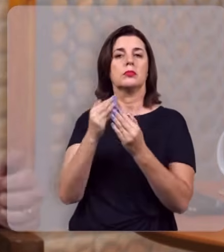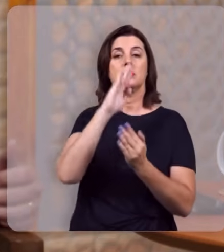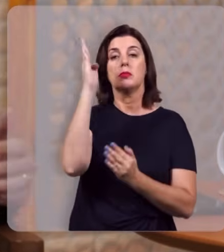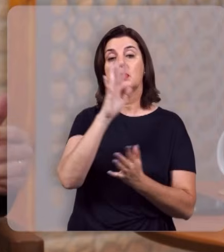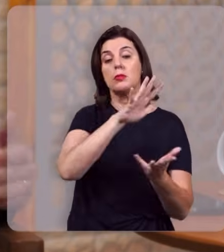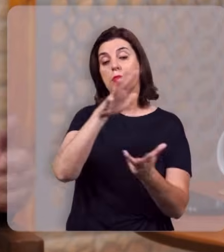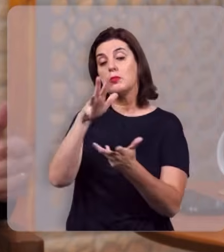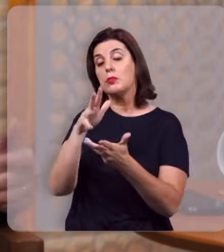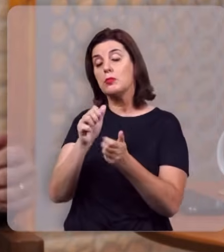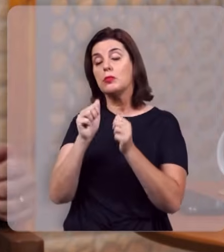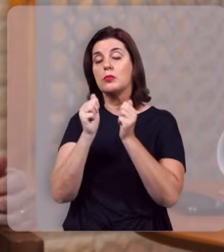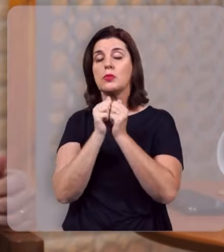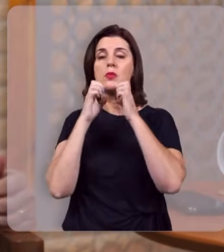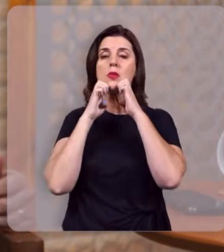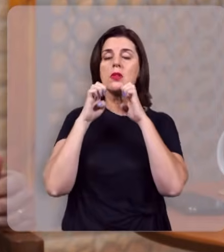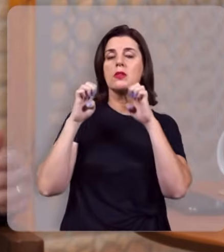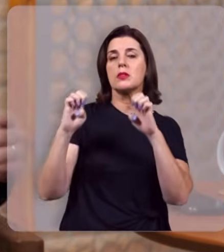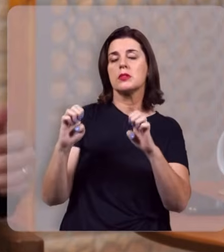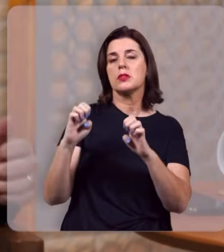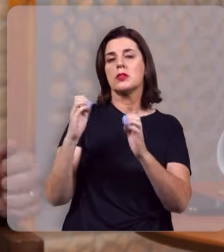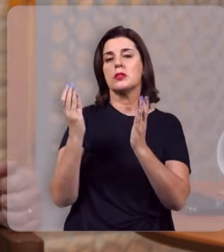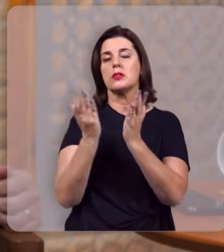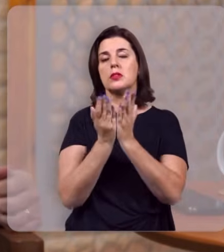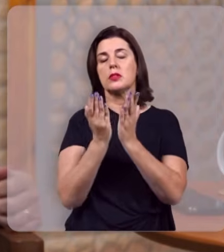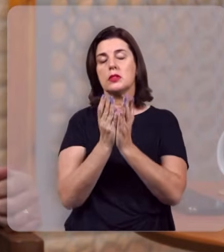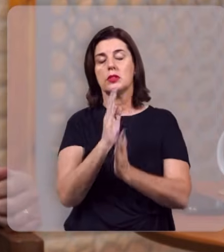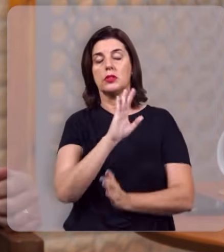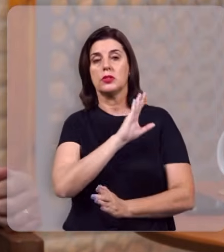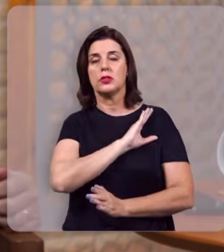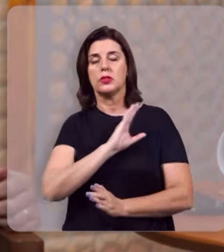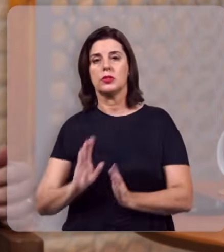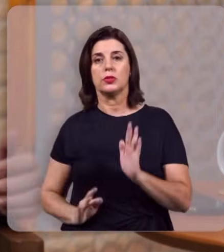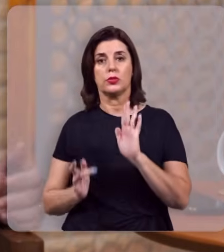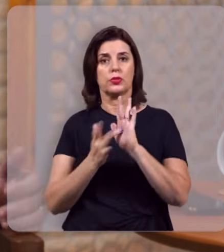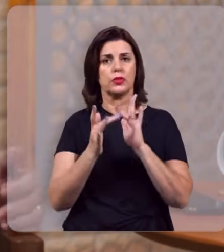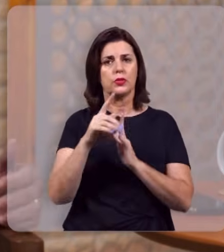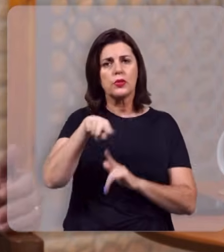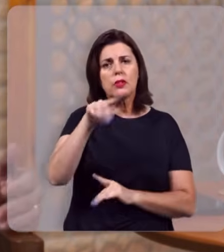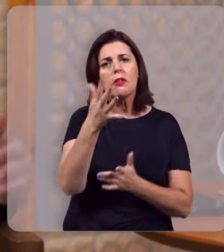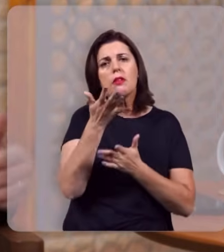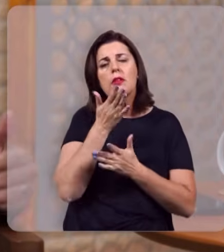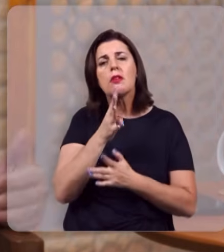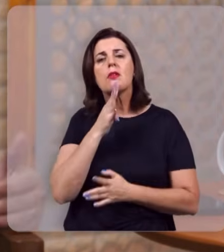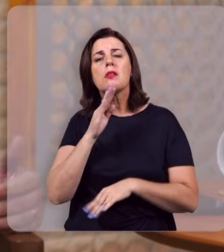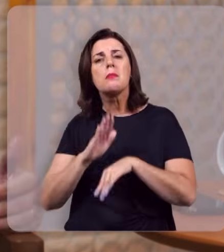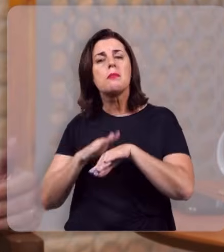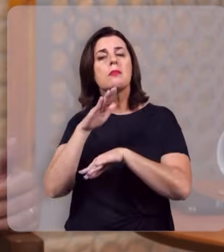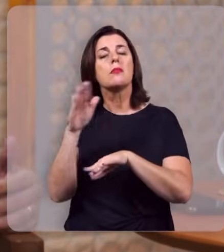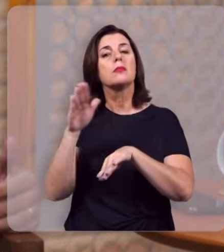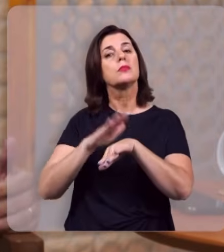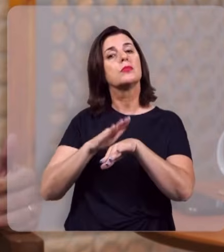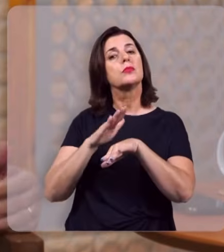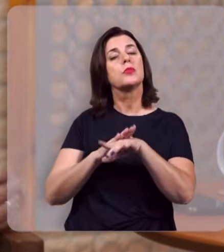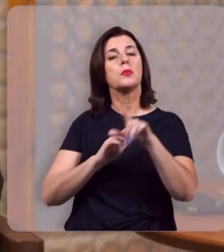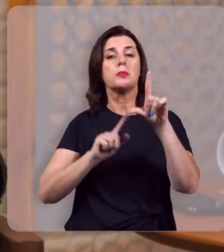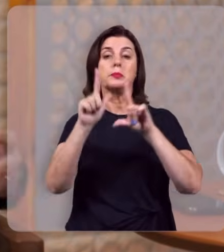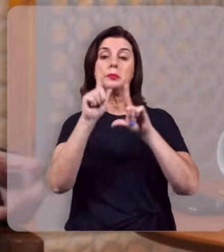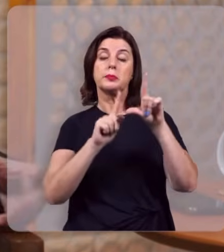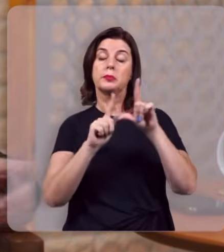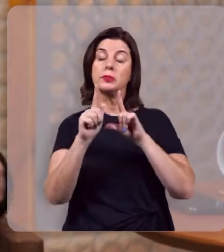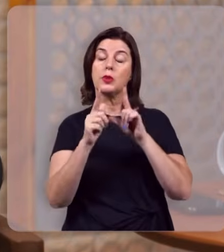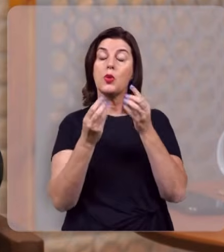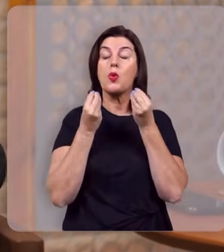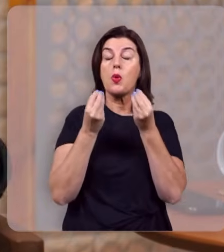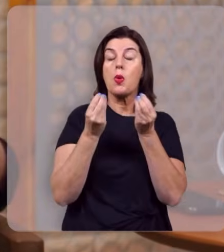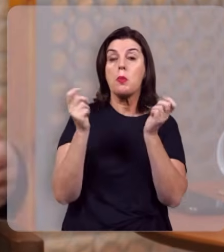mundo afora com a mensagem do Evangelho da Graça de Cristo Jesus. Se você quer conhecer um pouquinho mais sobre